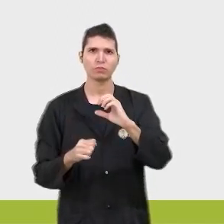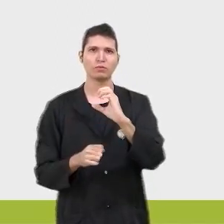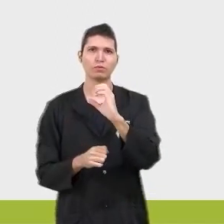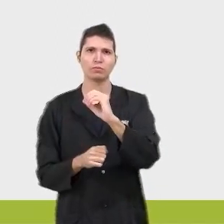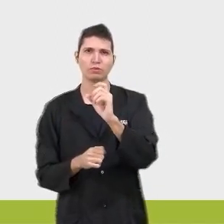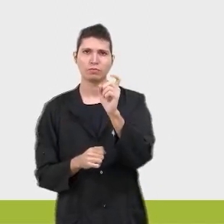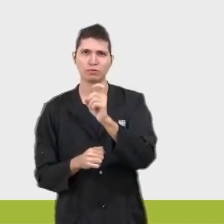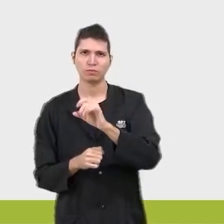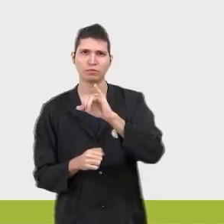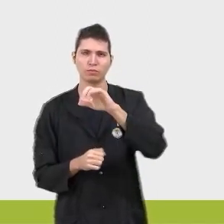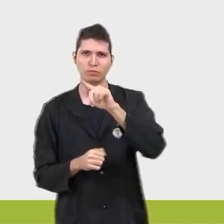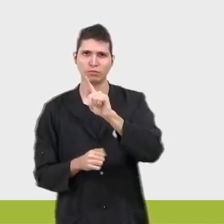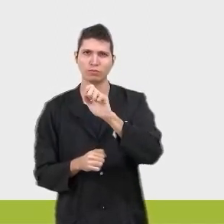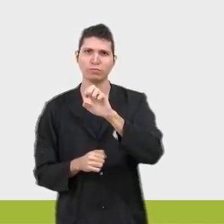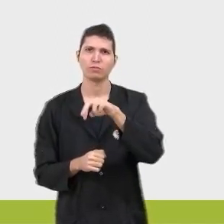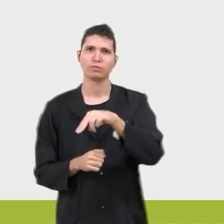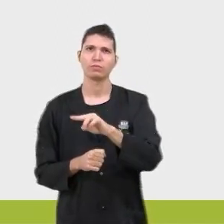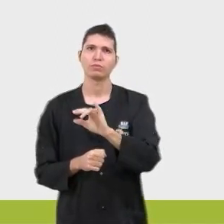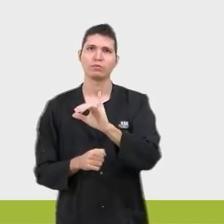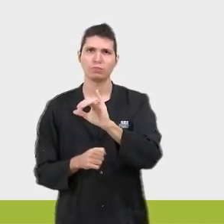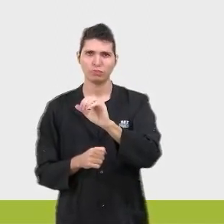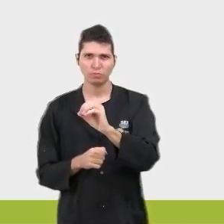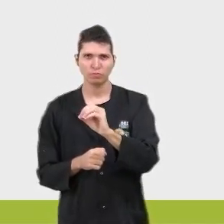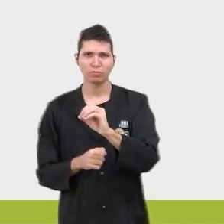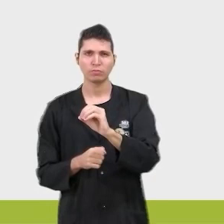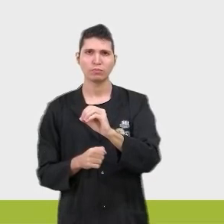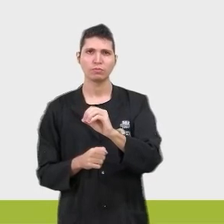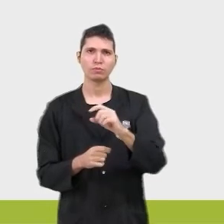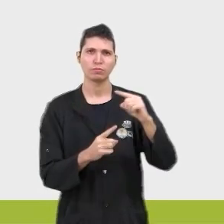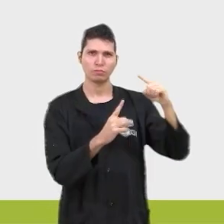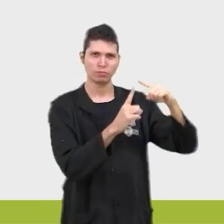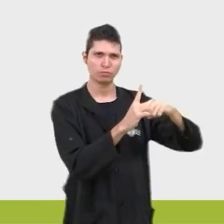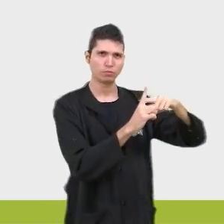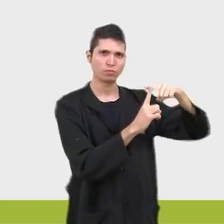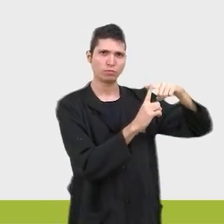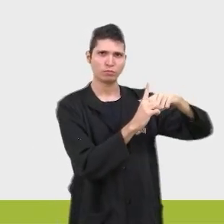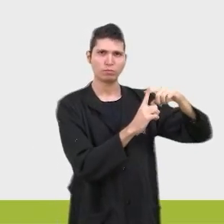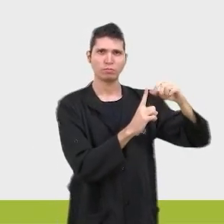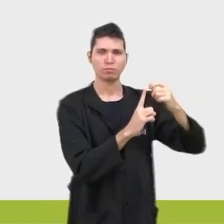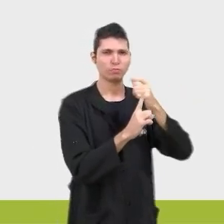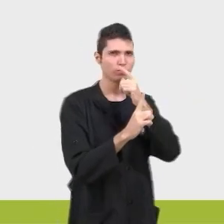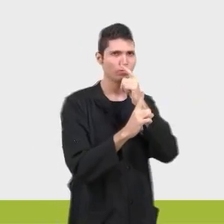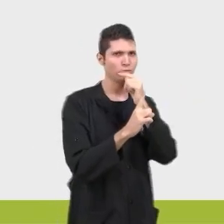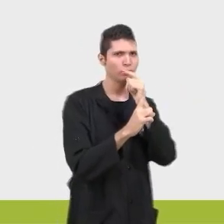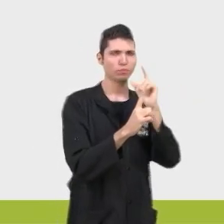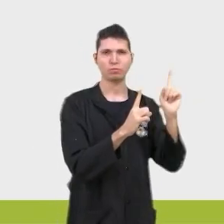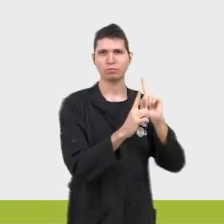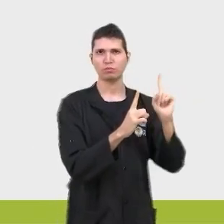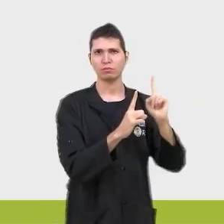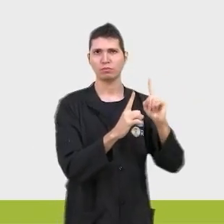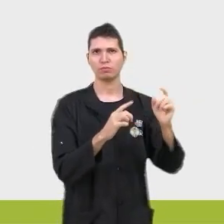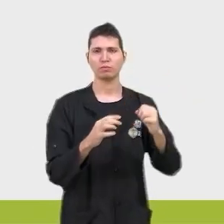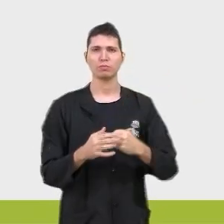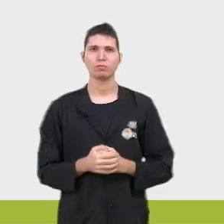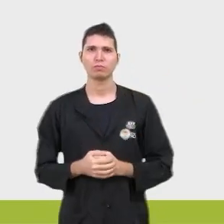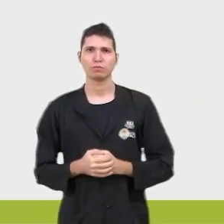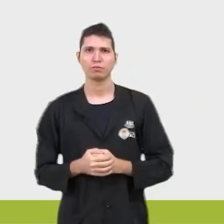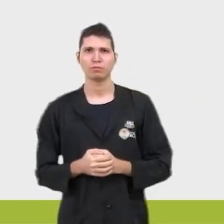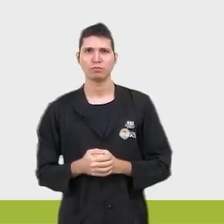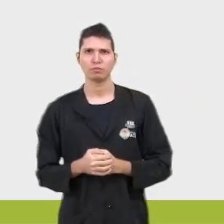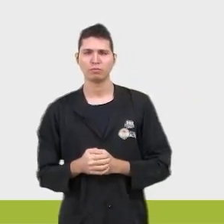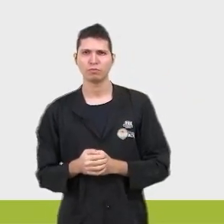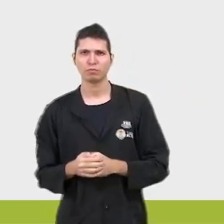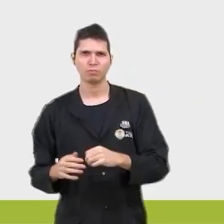incorreto, descartável, não. Mantém a temperatura da água? Não. Competem com algas que são tóxicas para